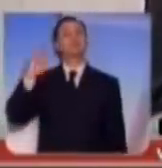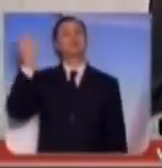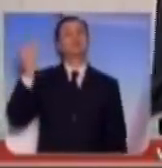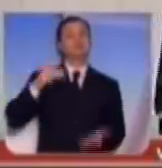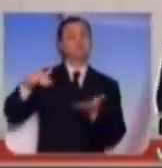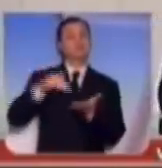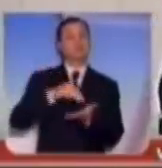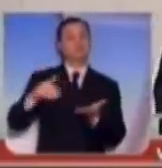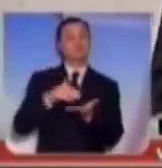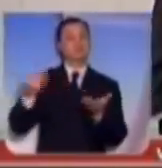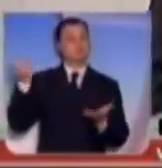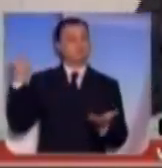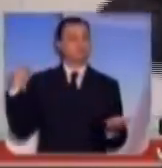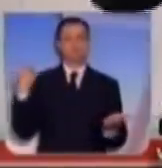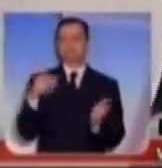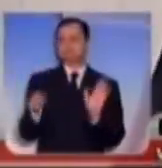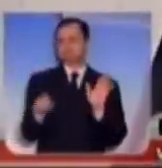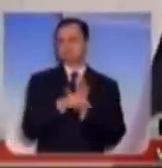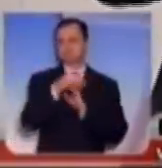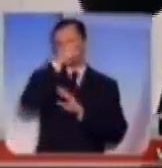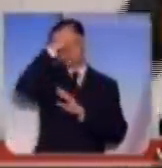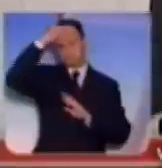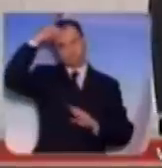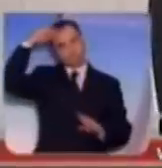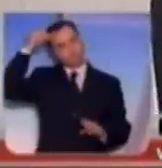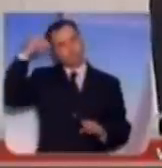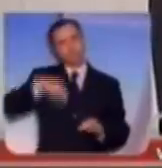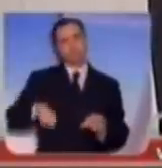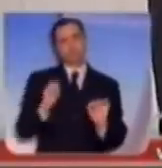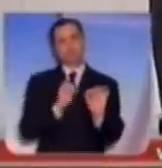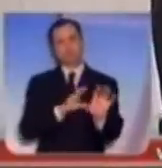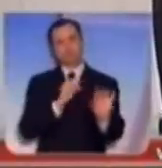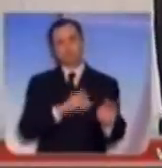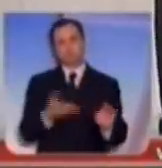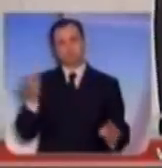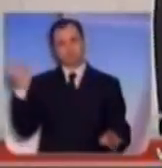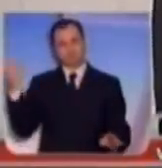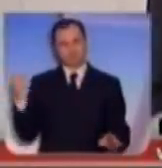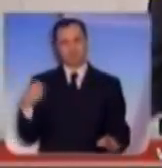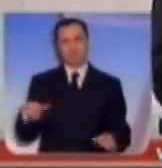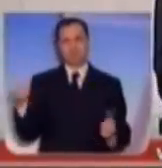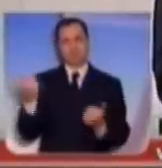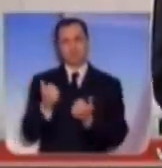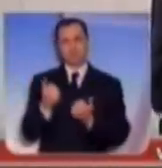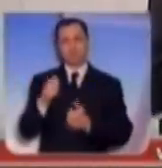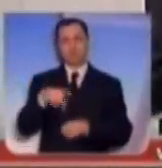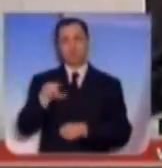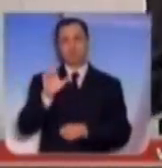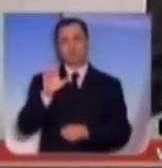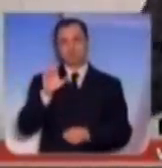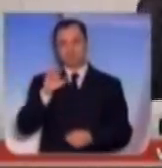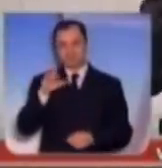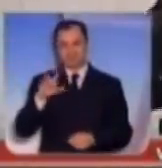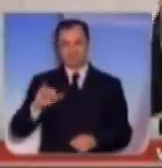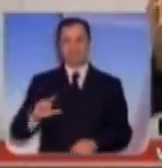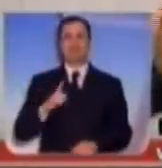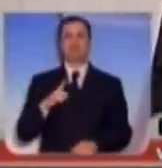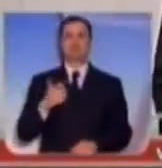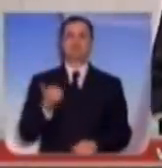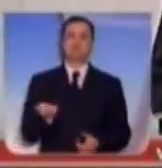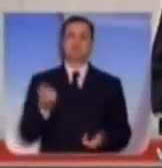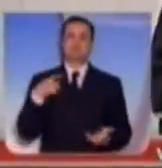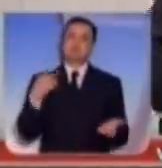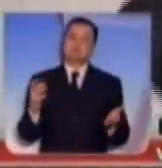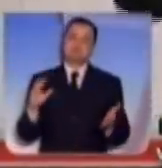o secretário municipal de educação, na gestão ainda da ex-prefeita Luísa Erundina. Agora, o